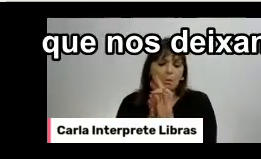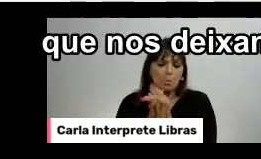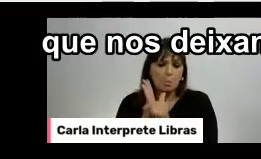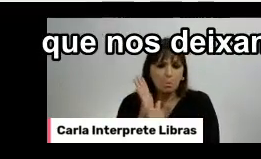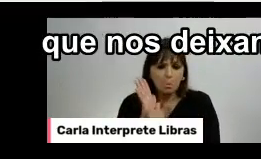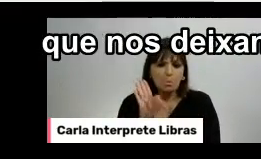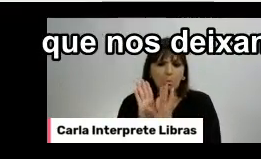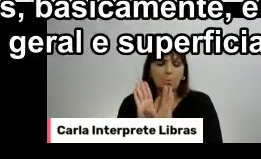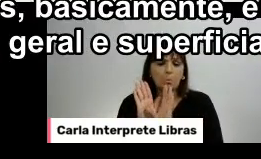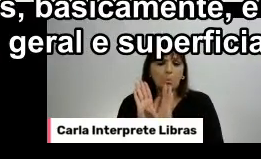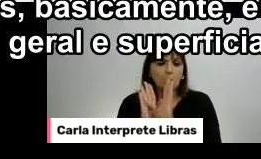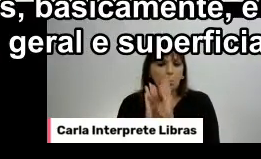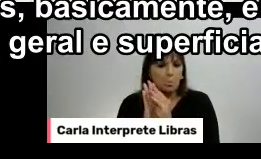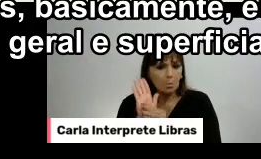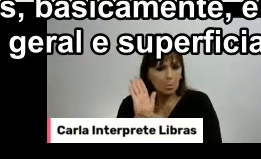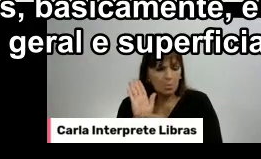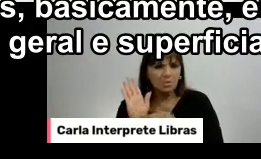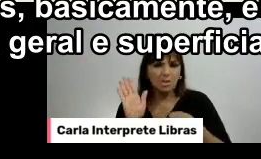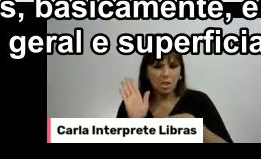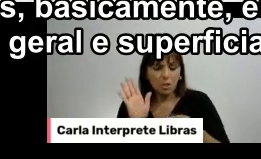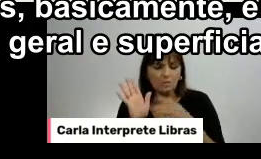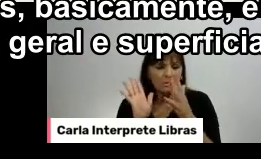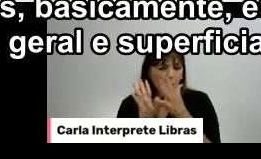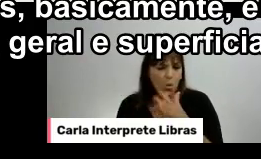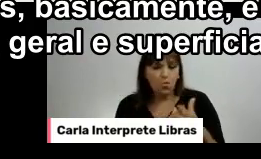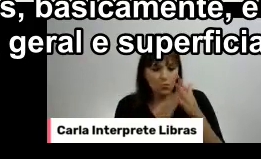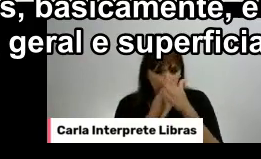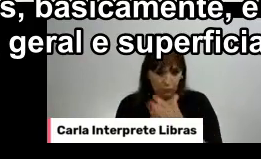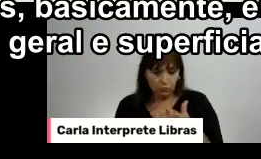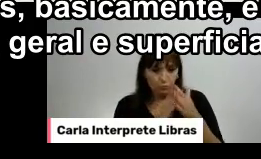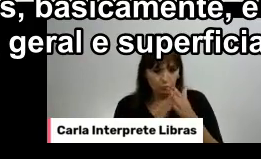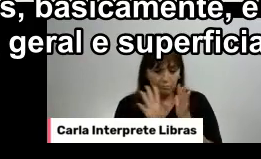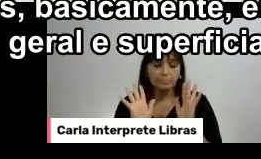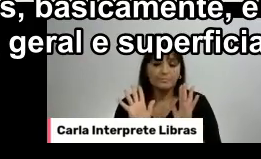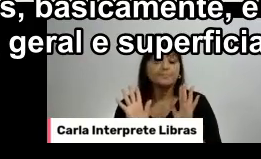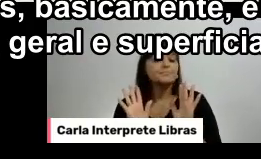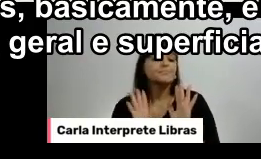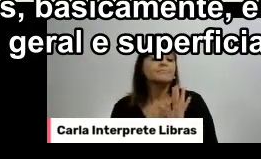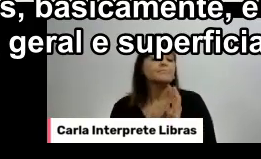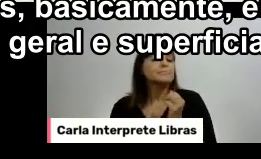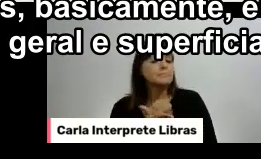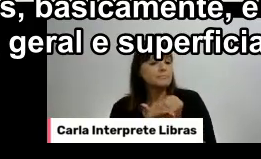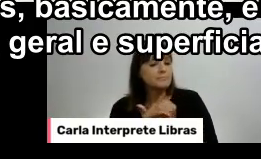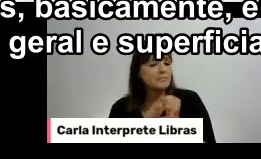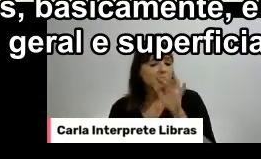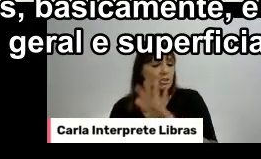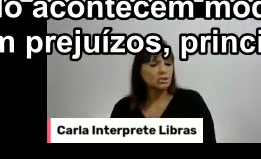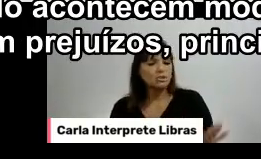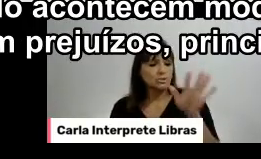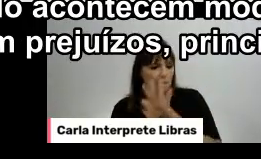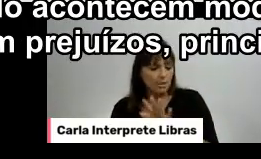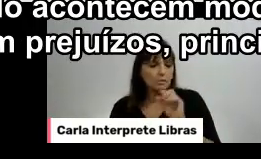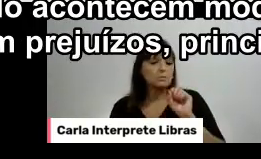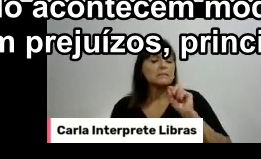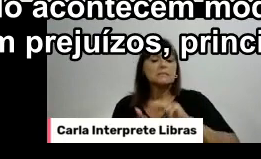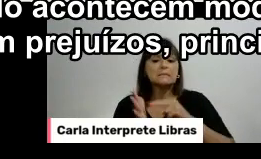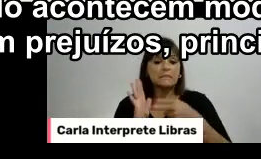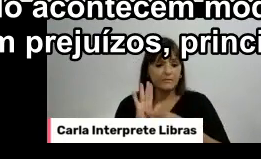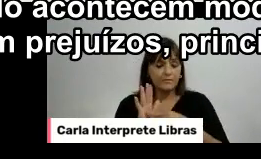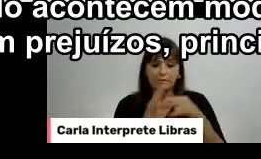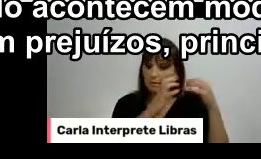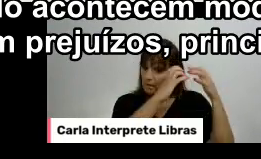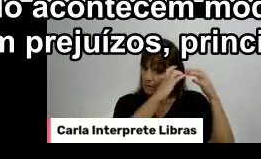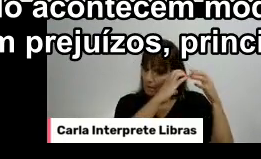mais confusos. Mas, basicamente, eu posso trazer aqui, de forma geral e superficial, que a neurodiversidade é quando